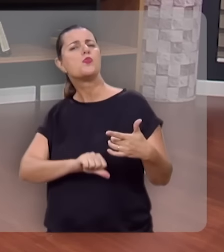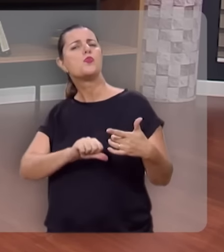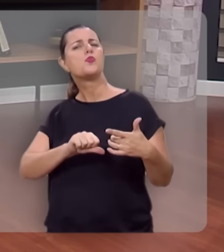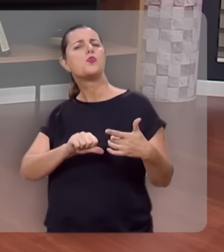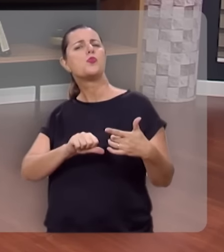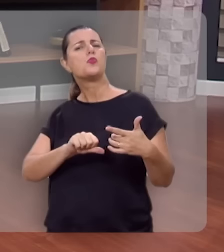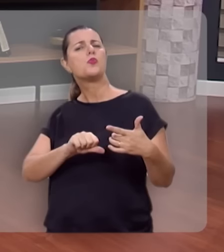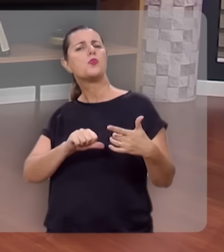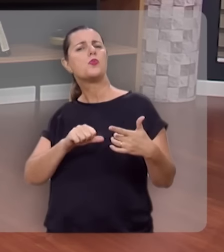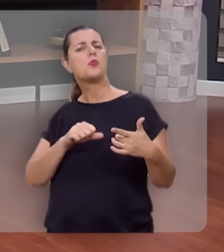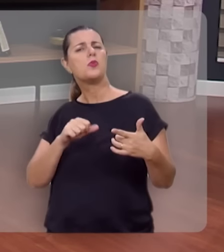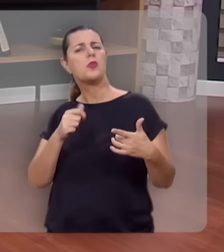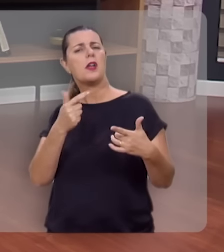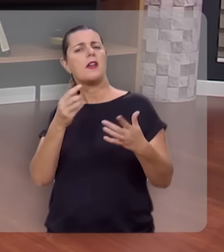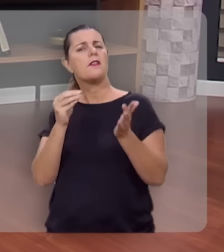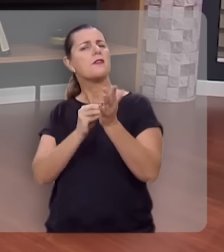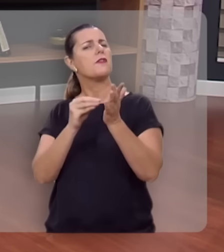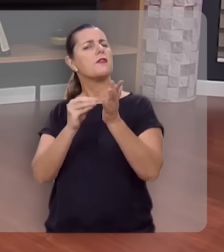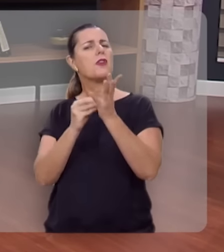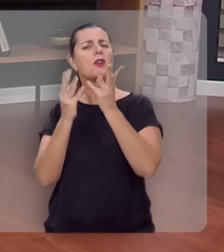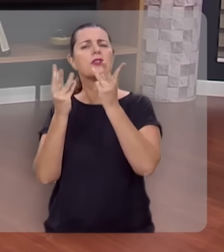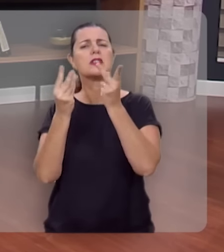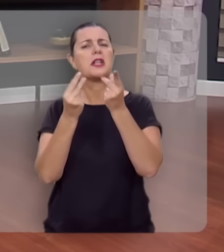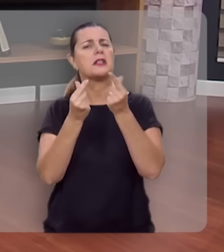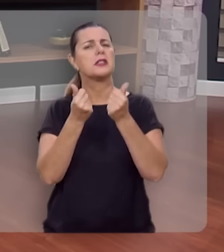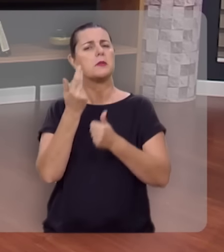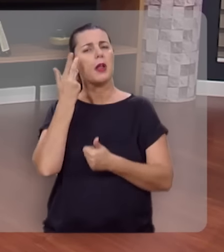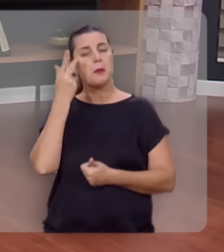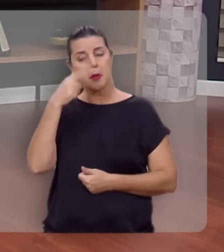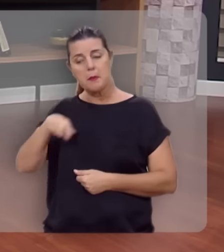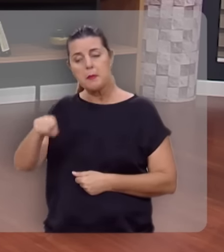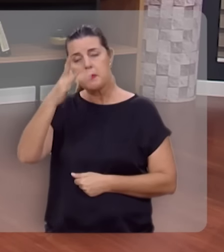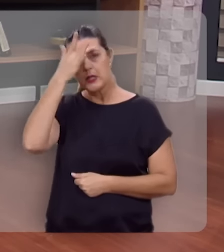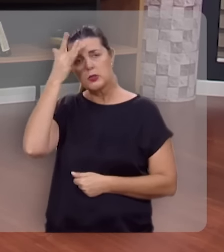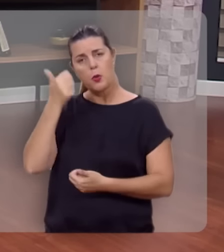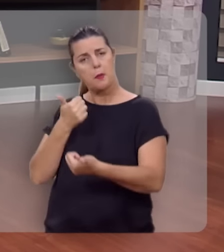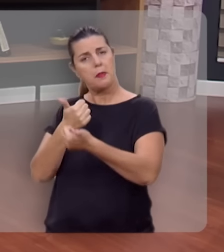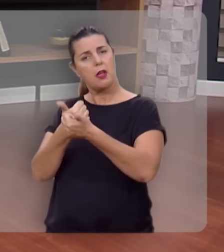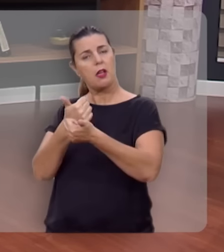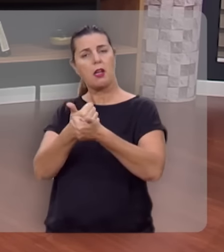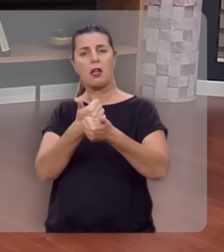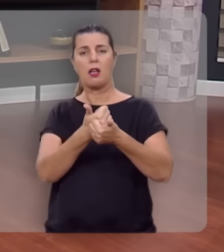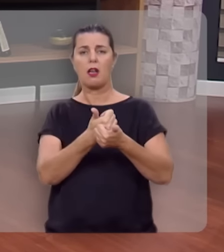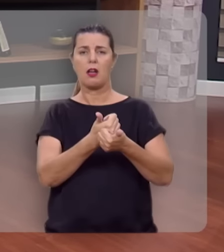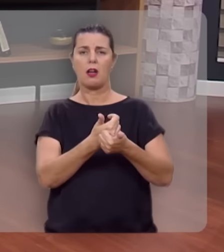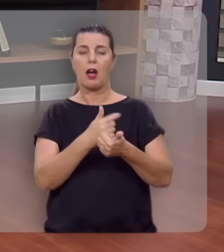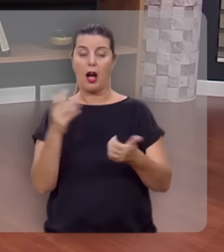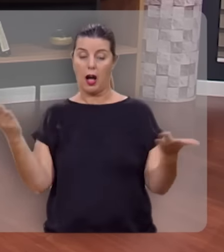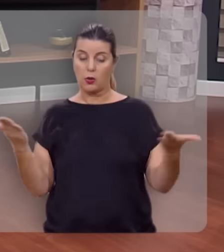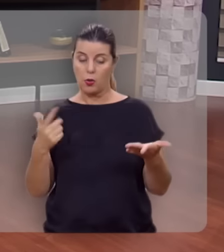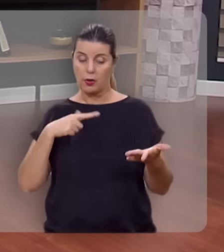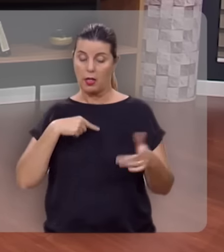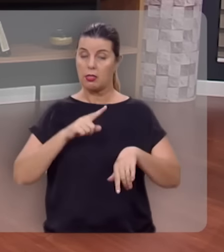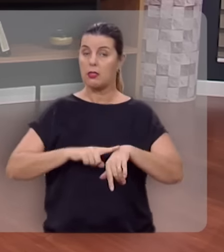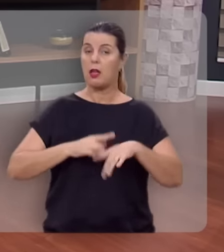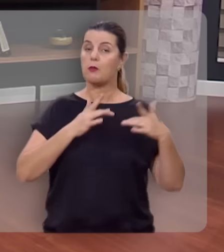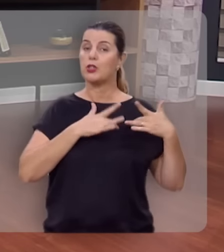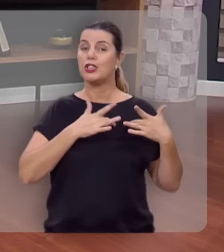Deus e uma insensibilidade ao nosso próximo. É hora de sermos